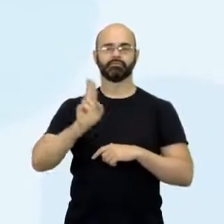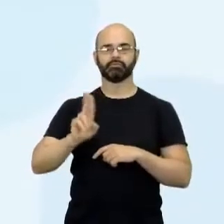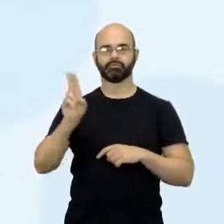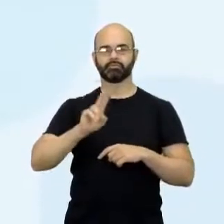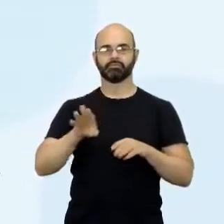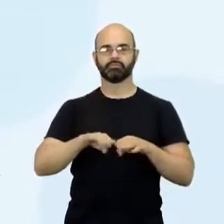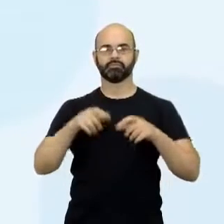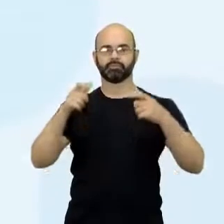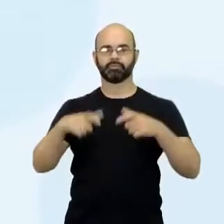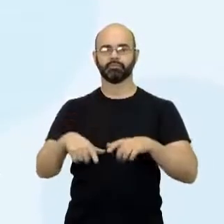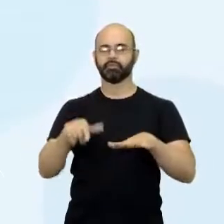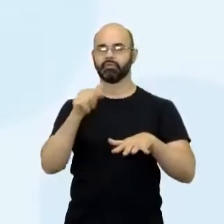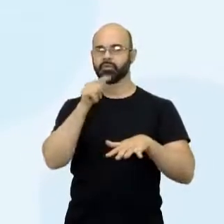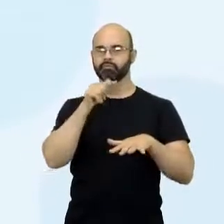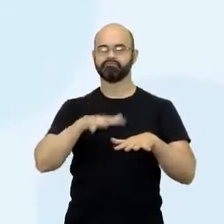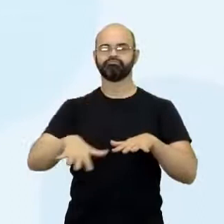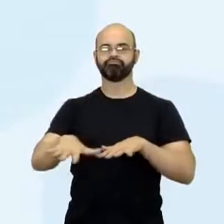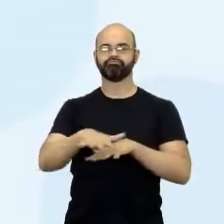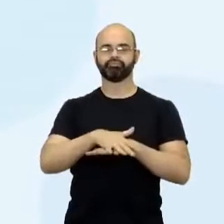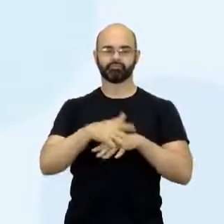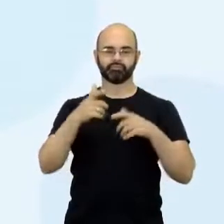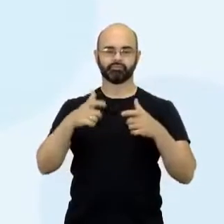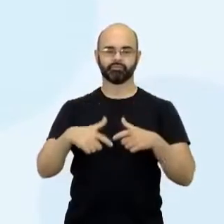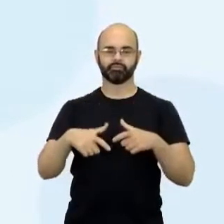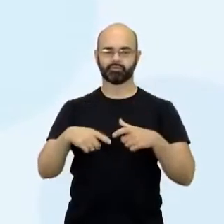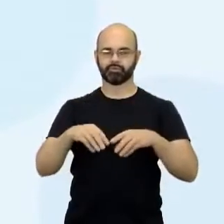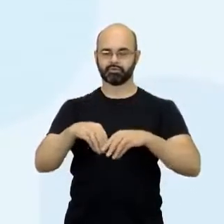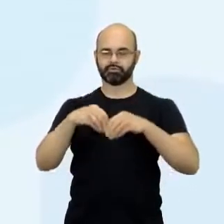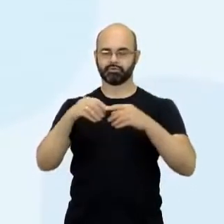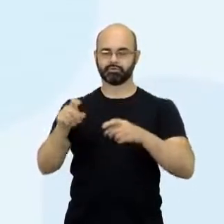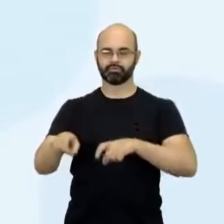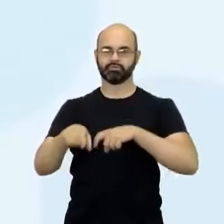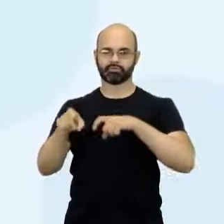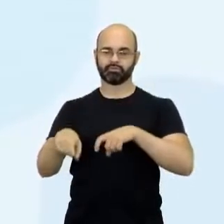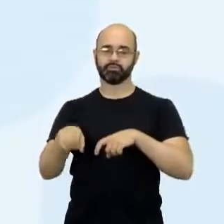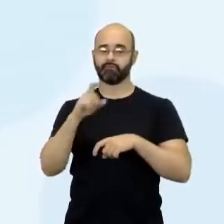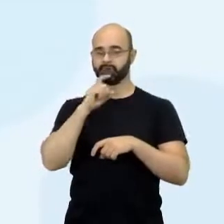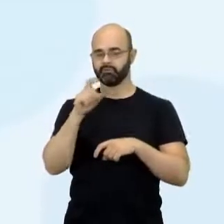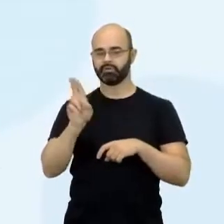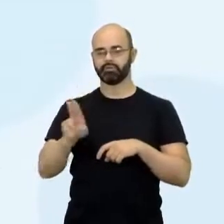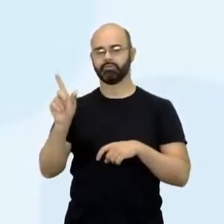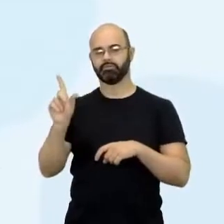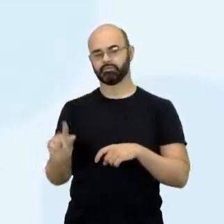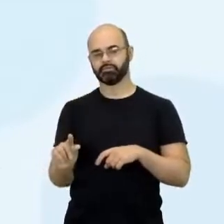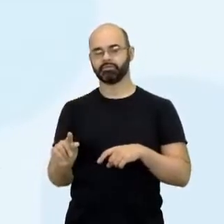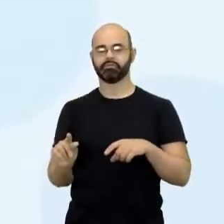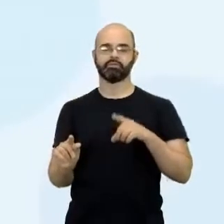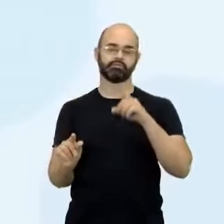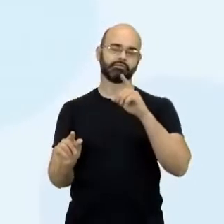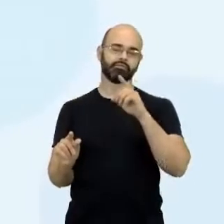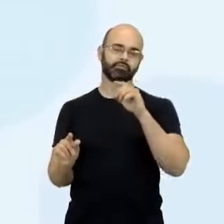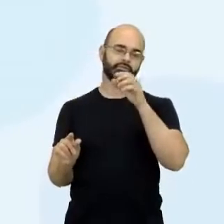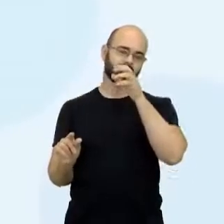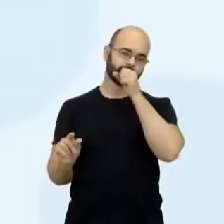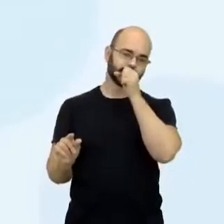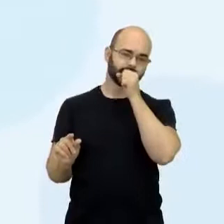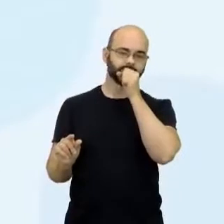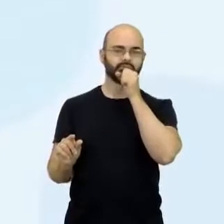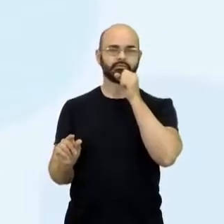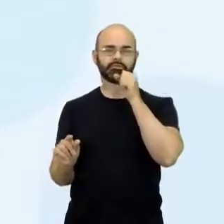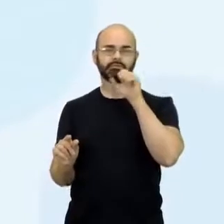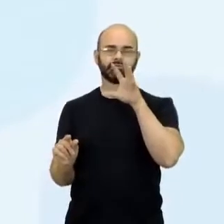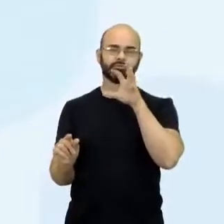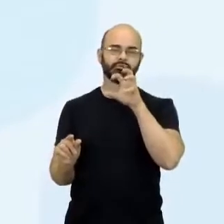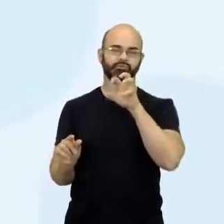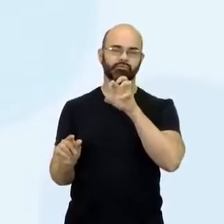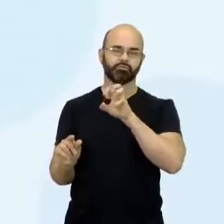dos espaços agrícolas. O que está em verde usa menos. E o que está lá em laranja e vai